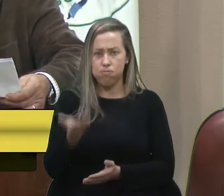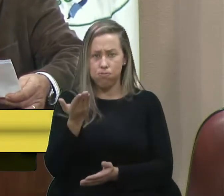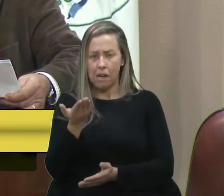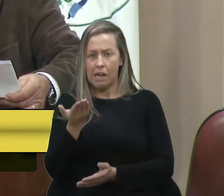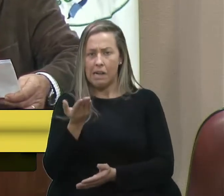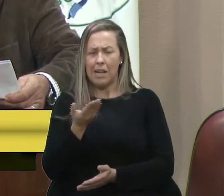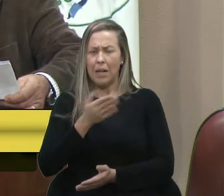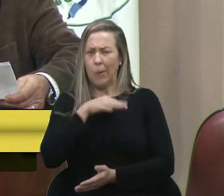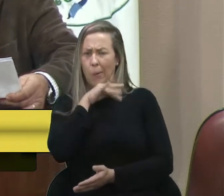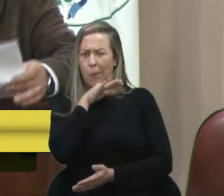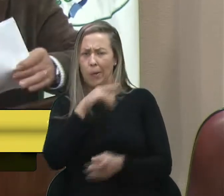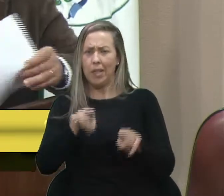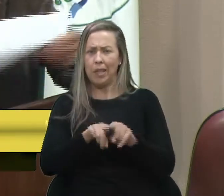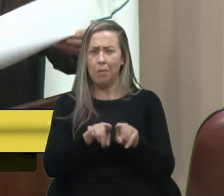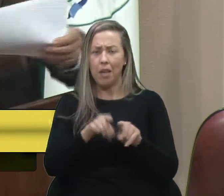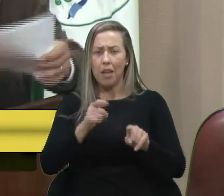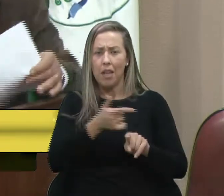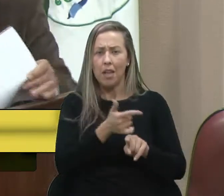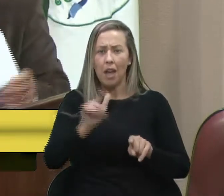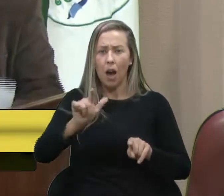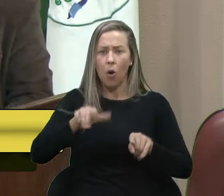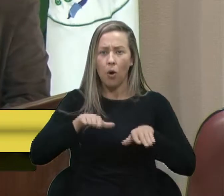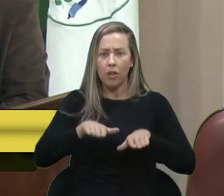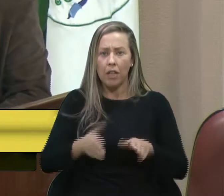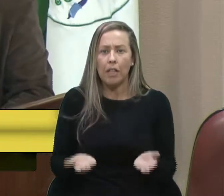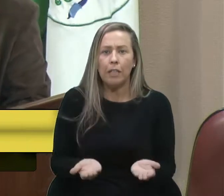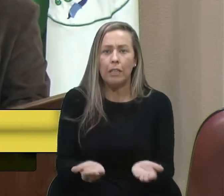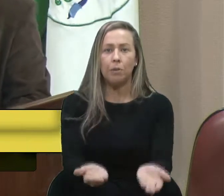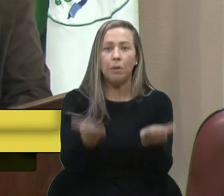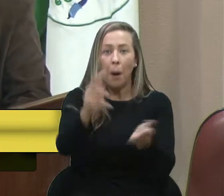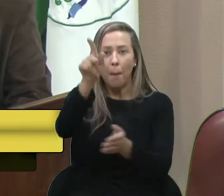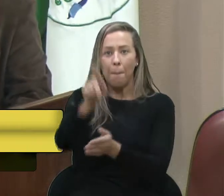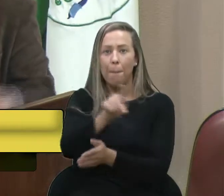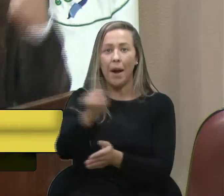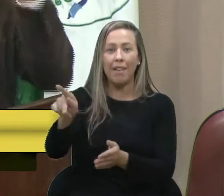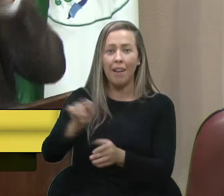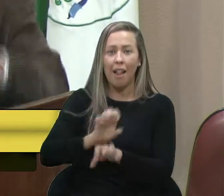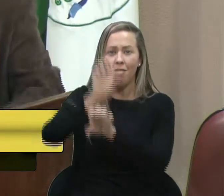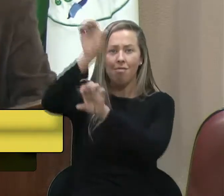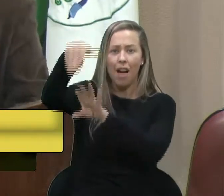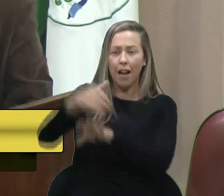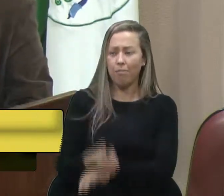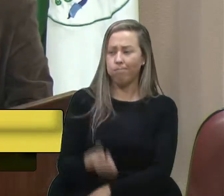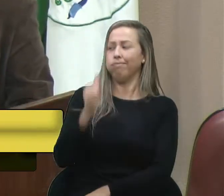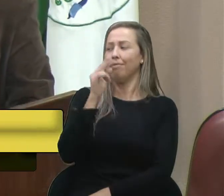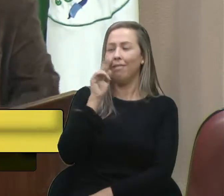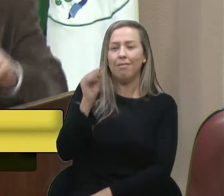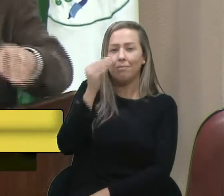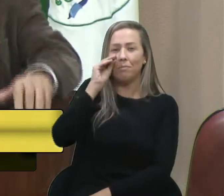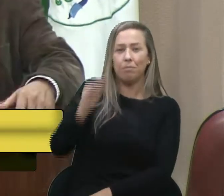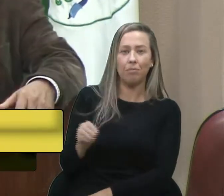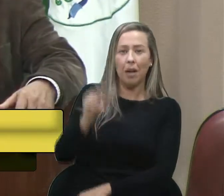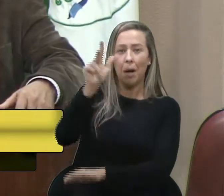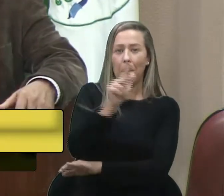se diz, e uma retro que até o nosso padre disse, larga num peral e olha para trás quando eu pedi uma benção.